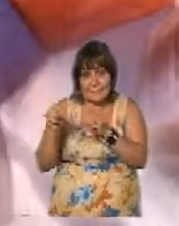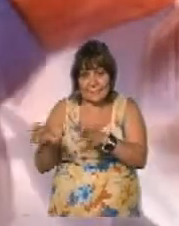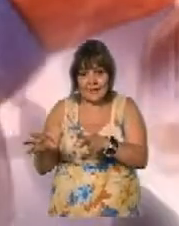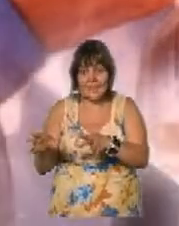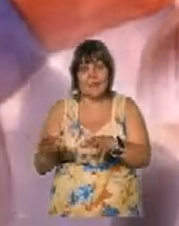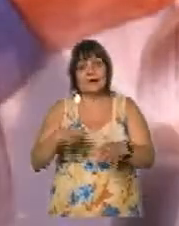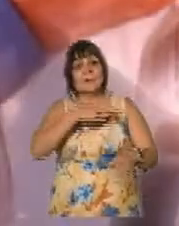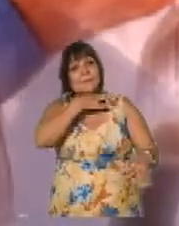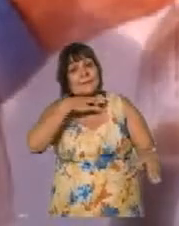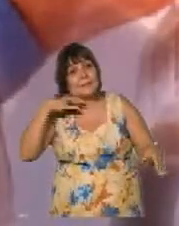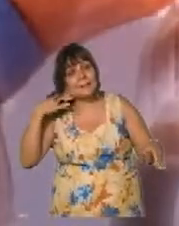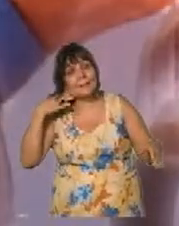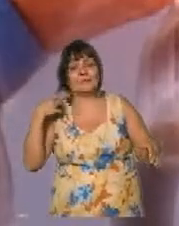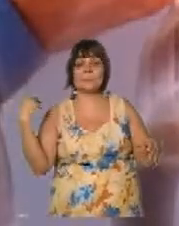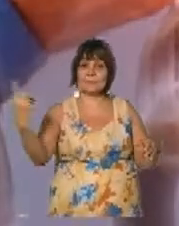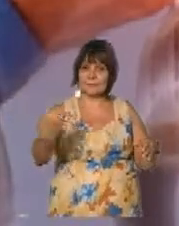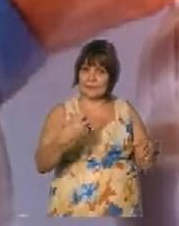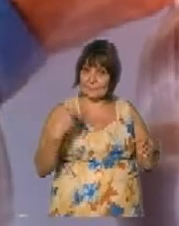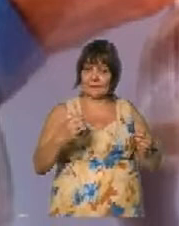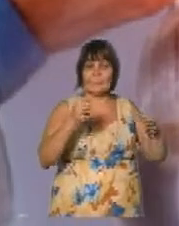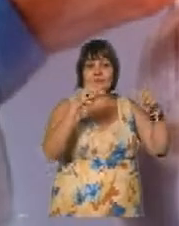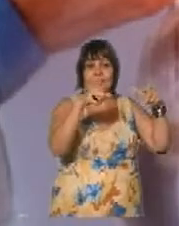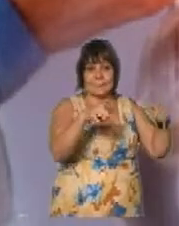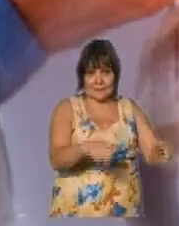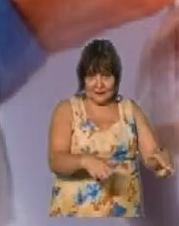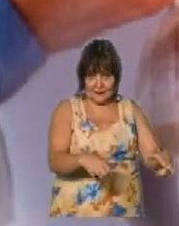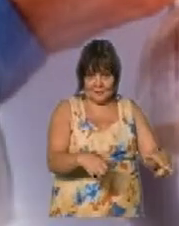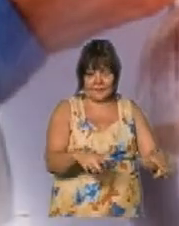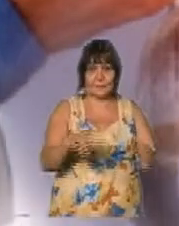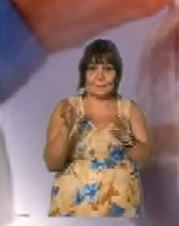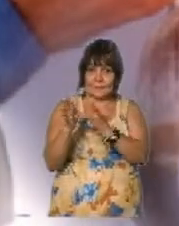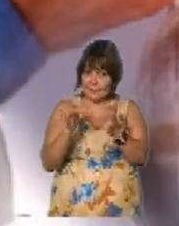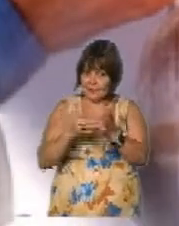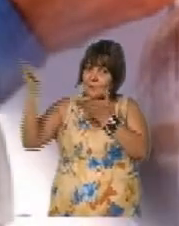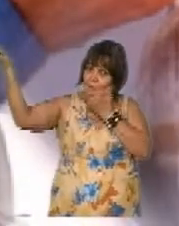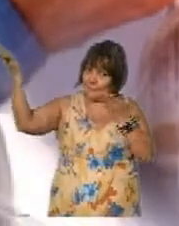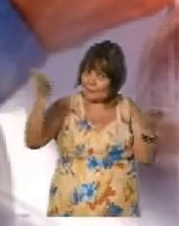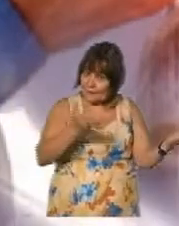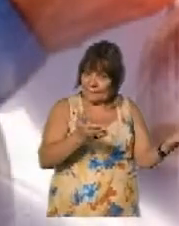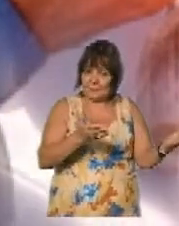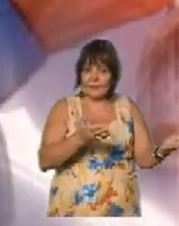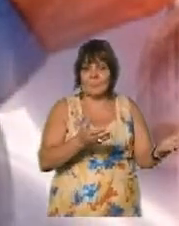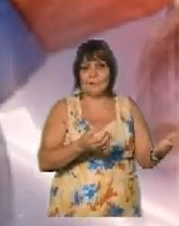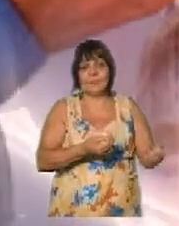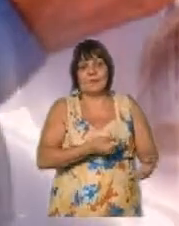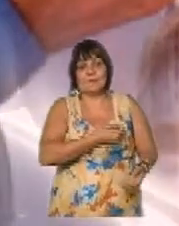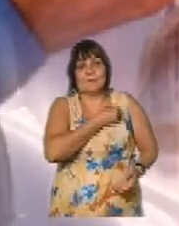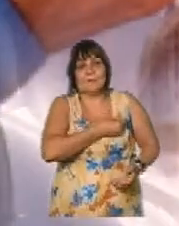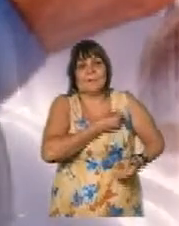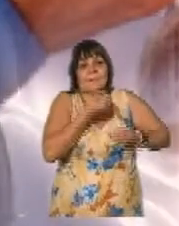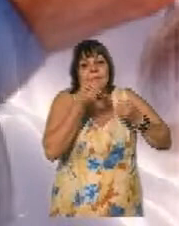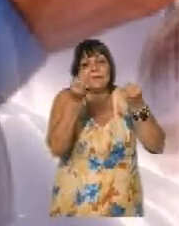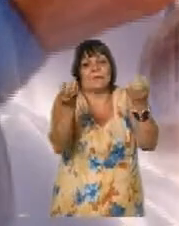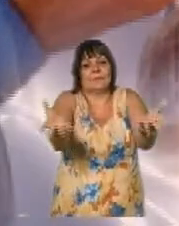resgate de muitos. Ele veio para servir e dar a sua vida em